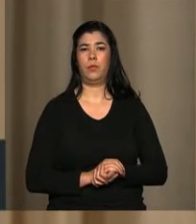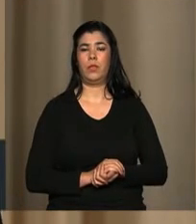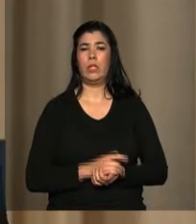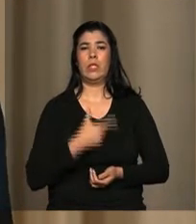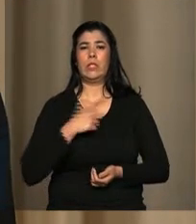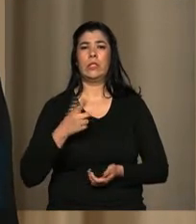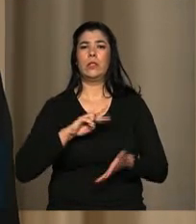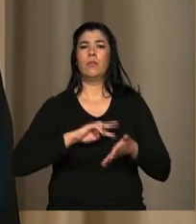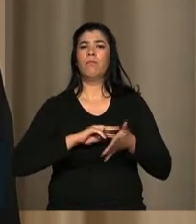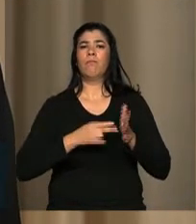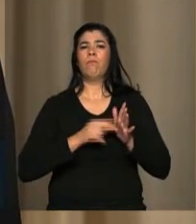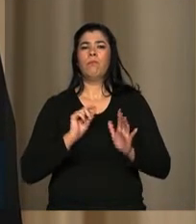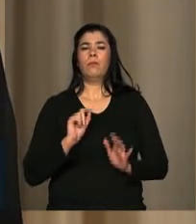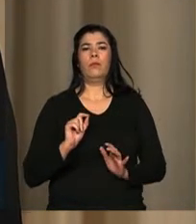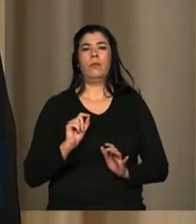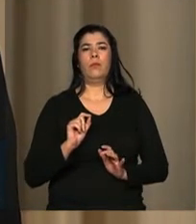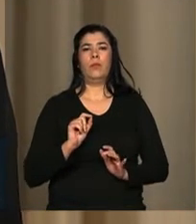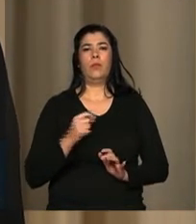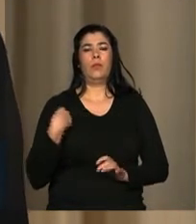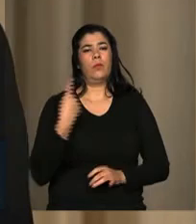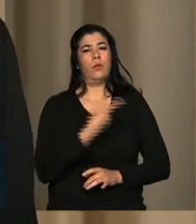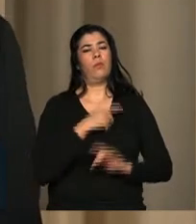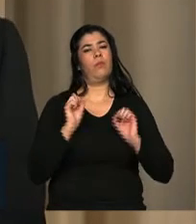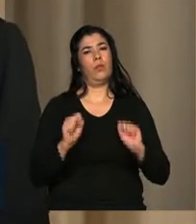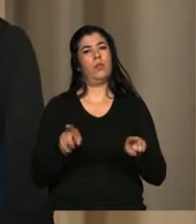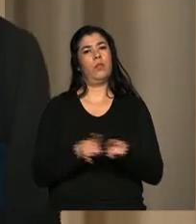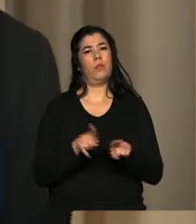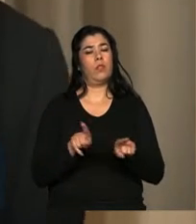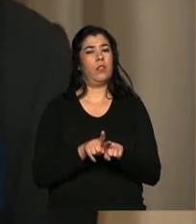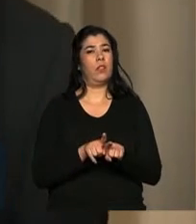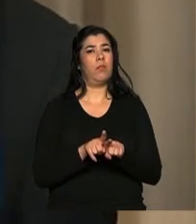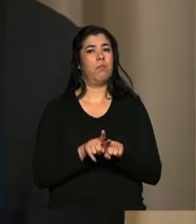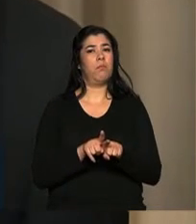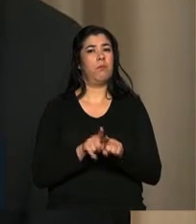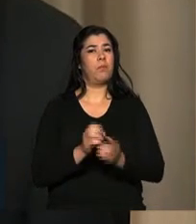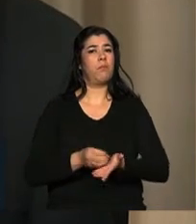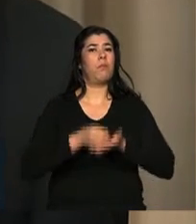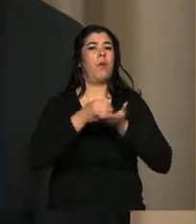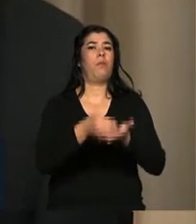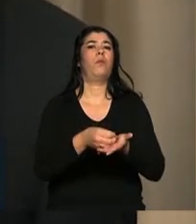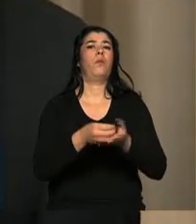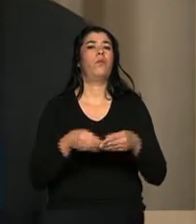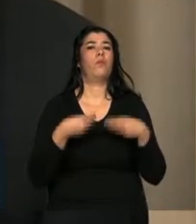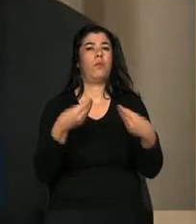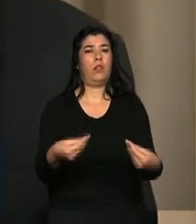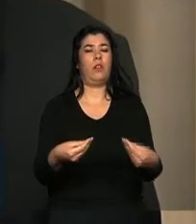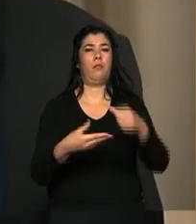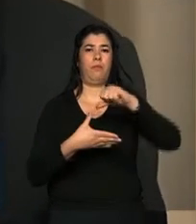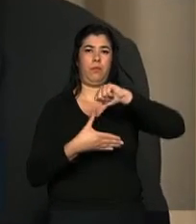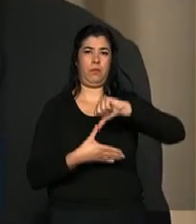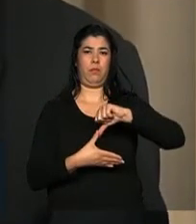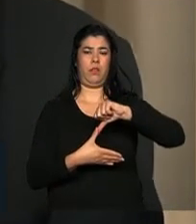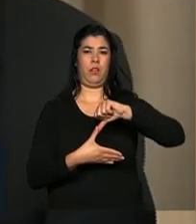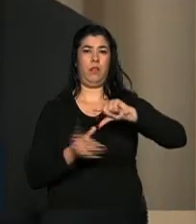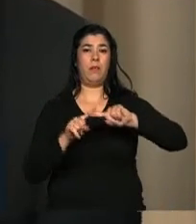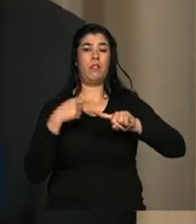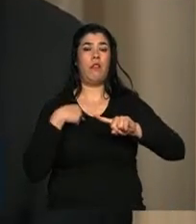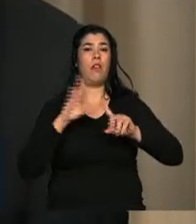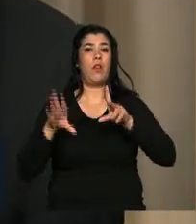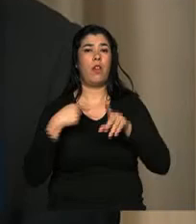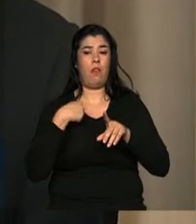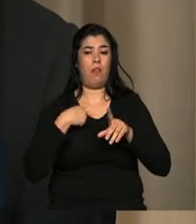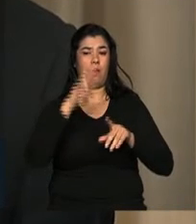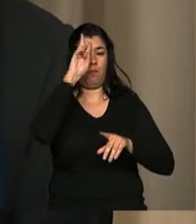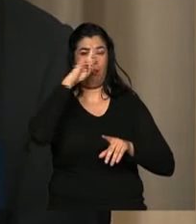Não é tanto o que a gente pode fazer pelo hemisfério, mas o que a gente pode fazer como hemisfério, como